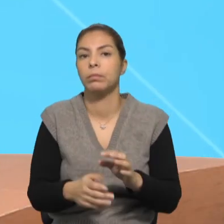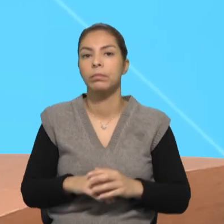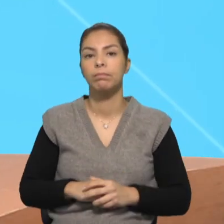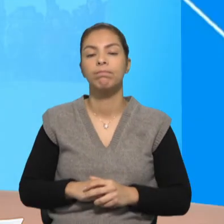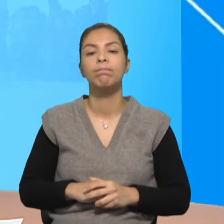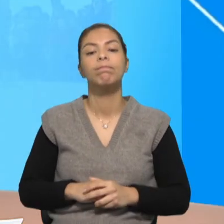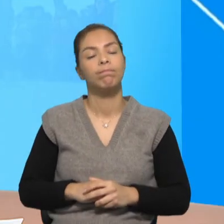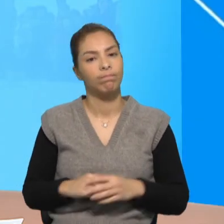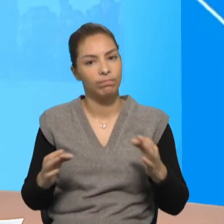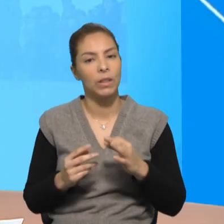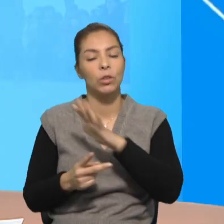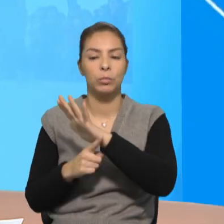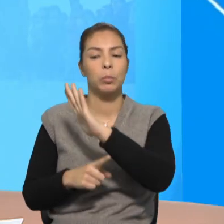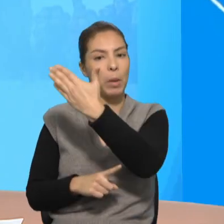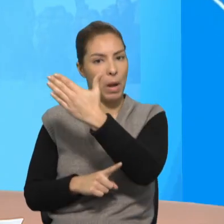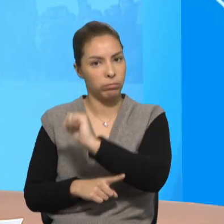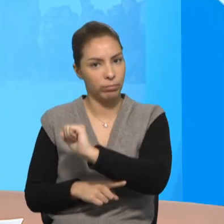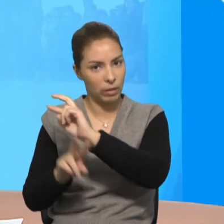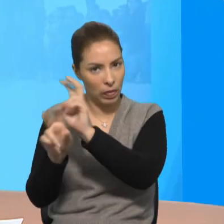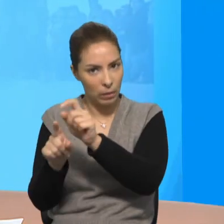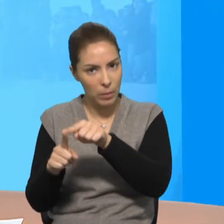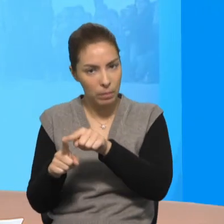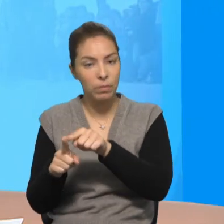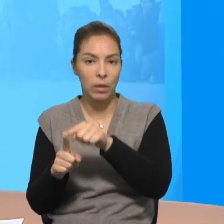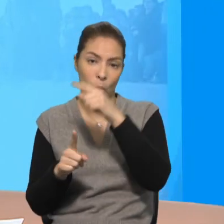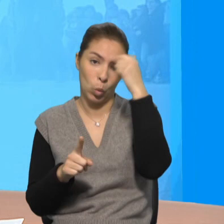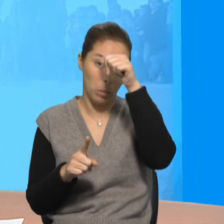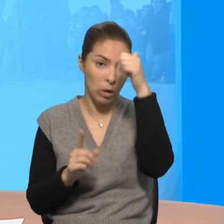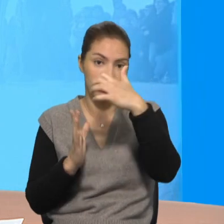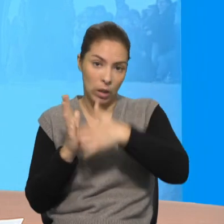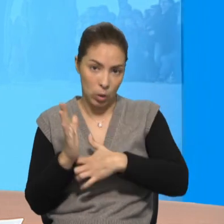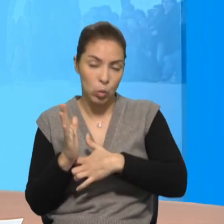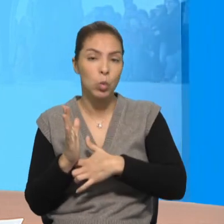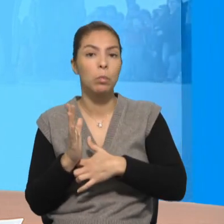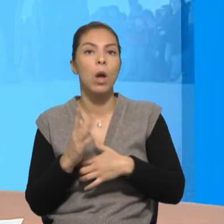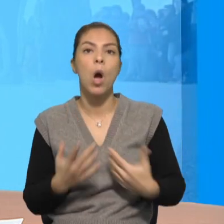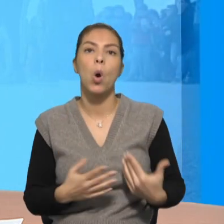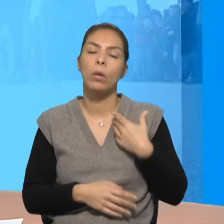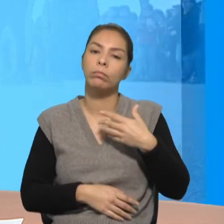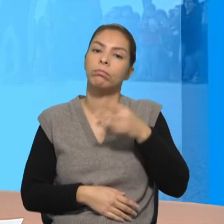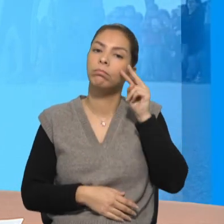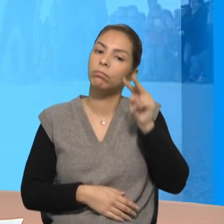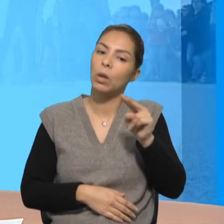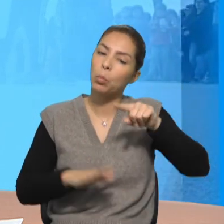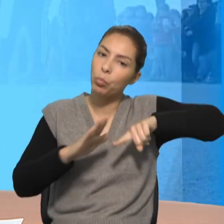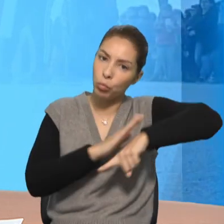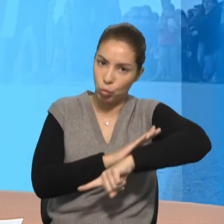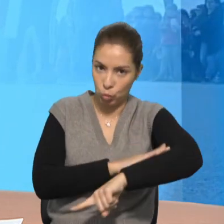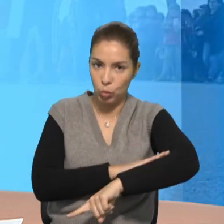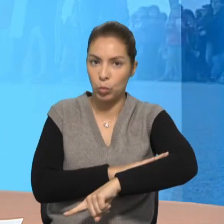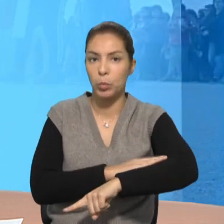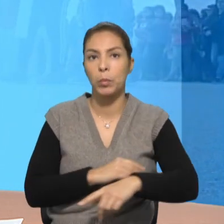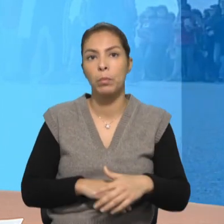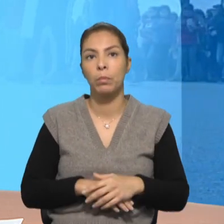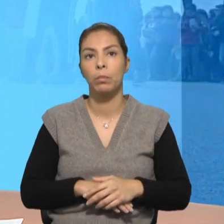esse primeiro apontamento sobre o tema da esperança a partir da liturgia de domingo, que agora queremos então analisar de forma mais aprofundada. E antes